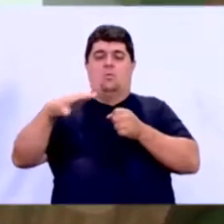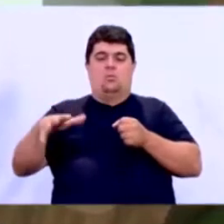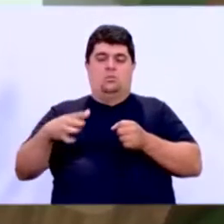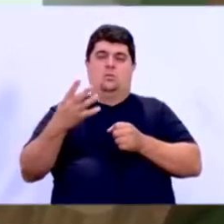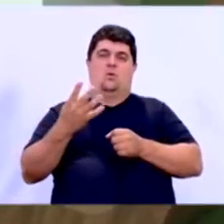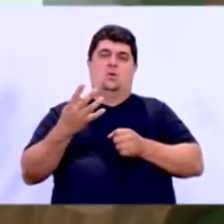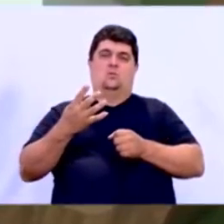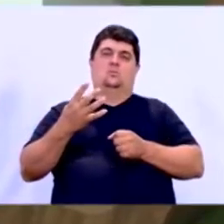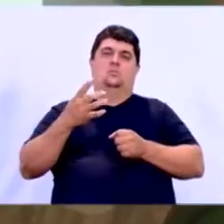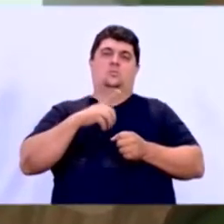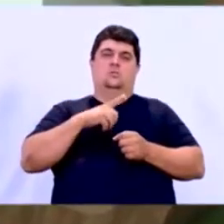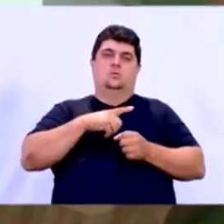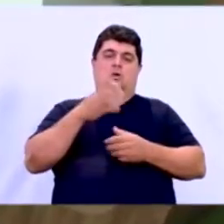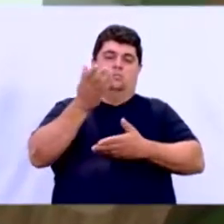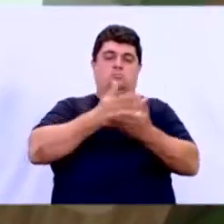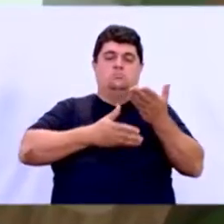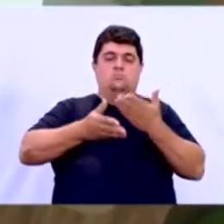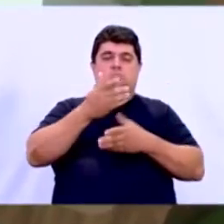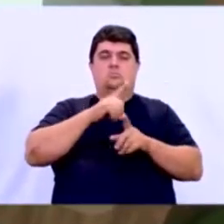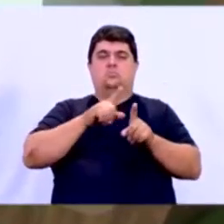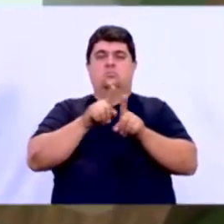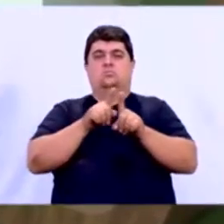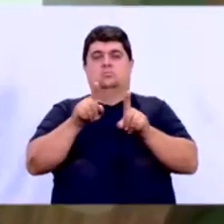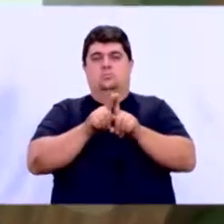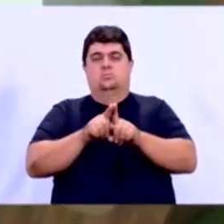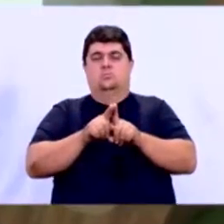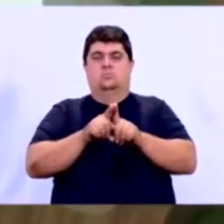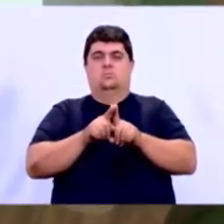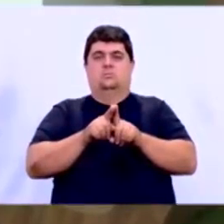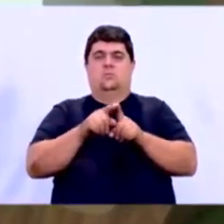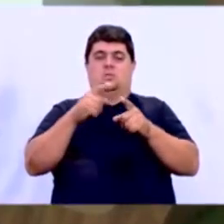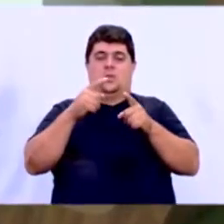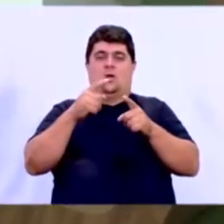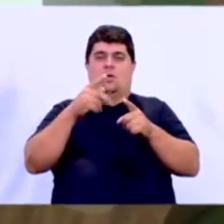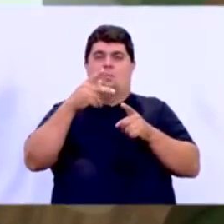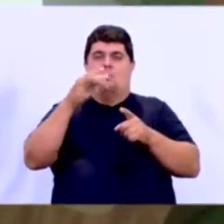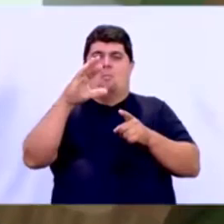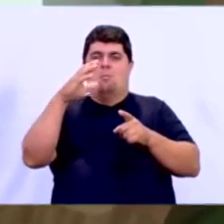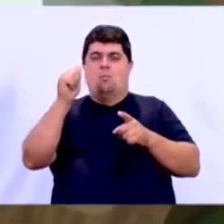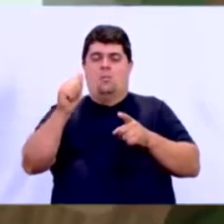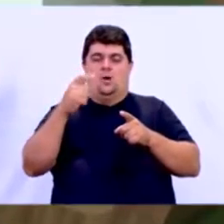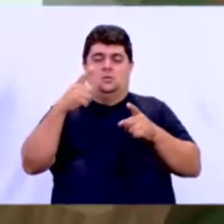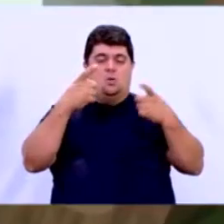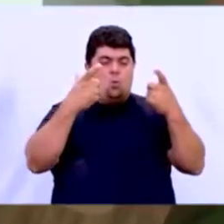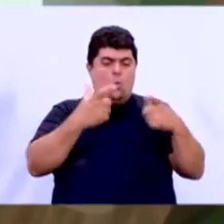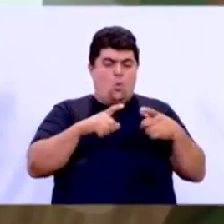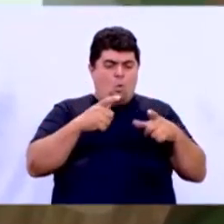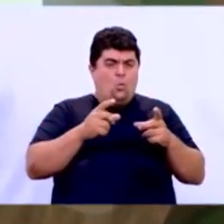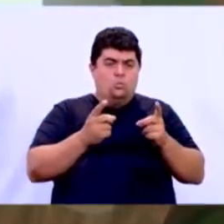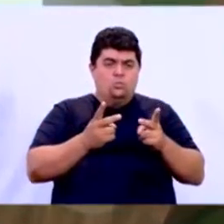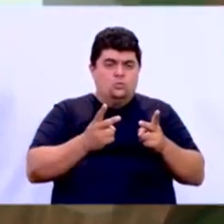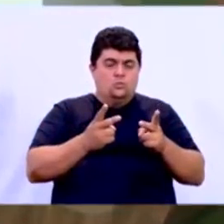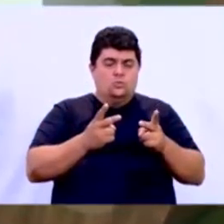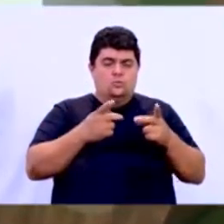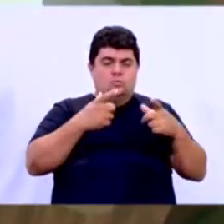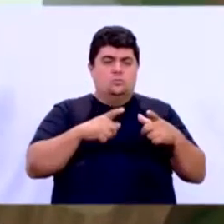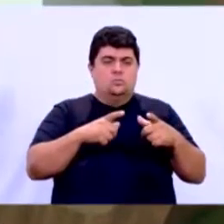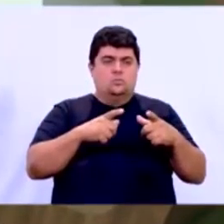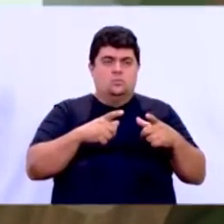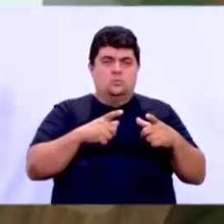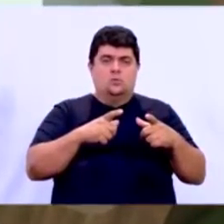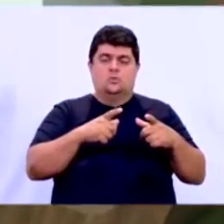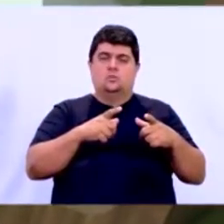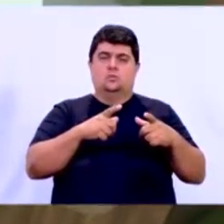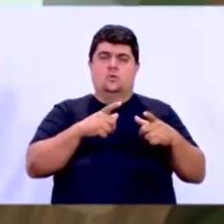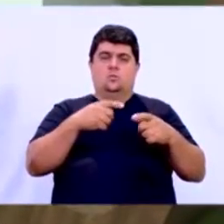e que também está relacionado. A praça quer dizer o ponto de venda, tá? Então, quando a gente diz praça, está relacionado ao ponto de venda, que é